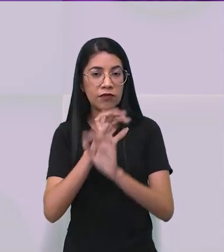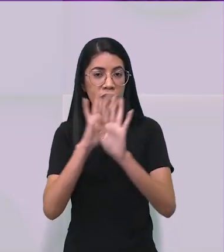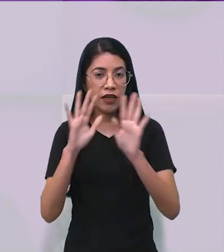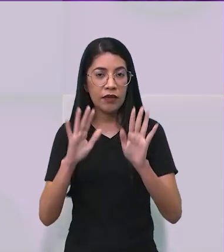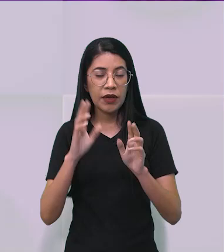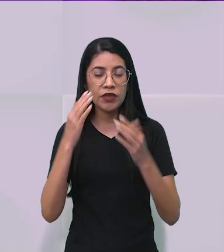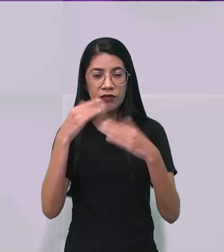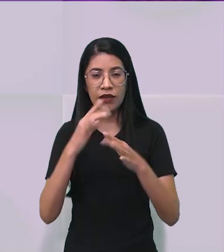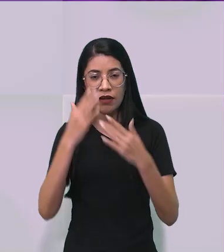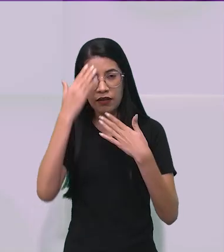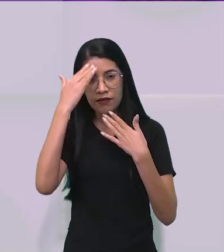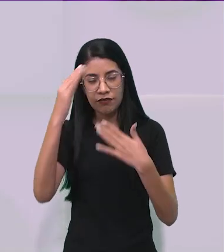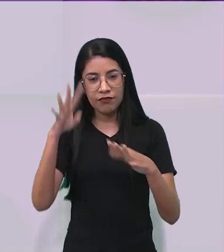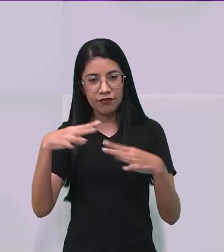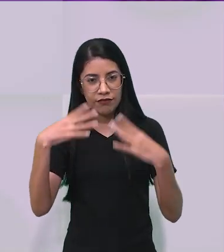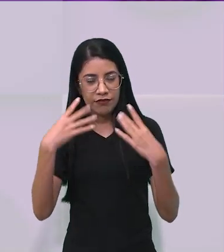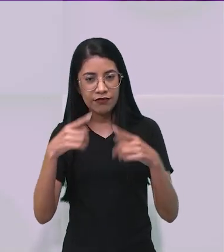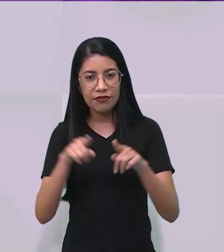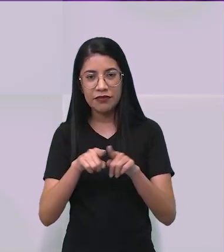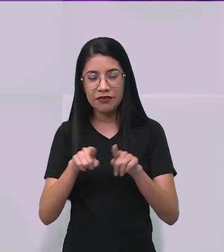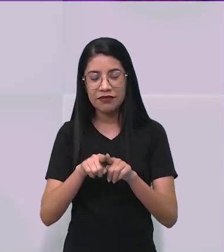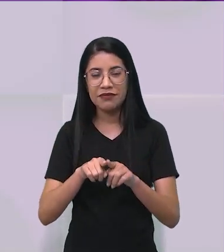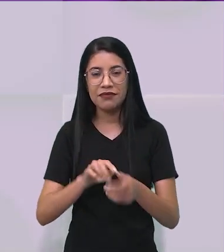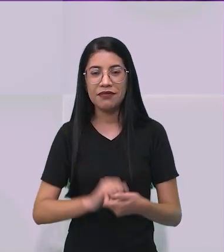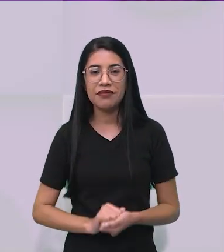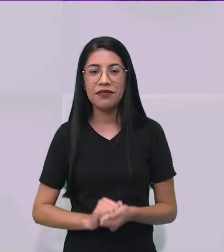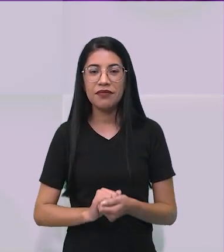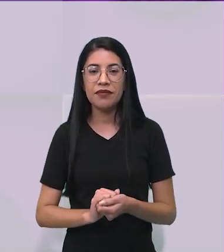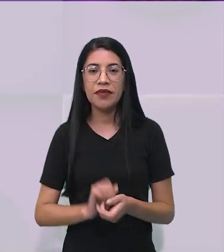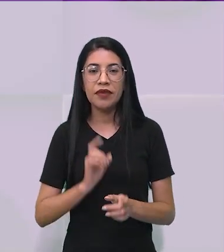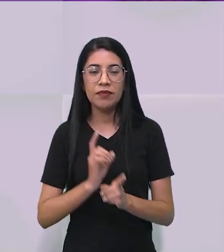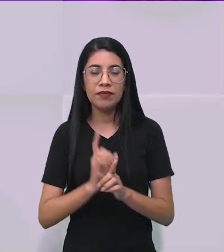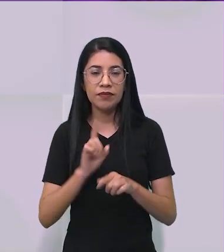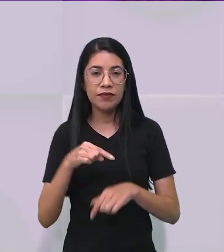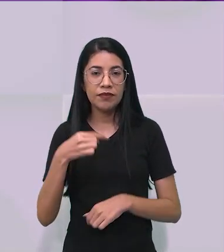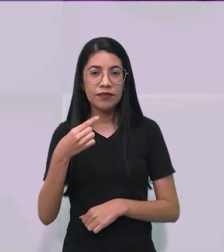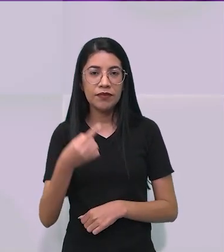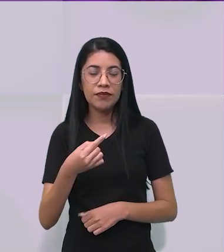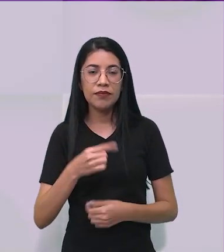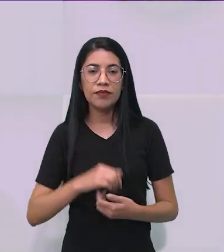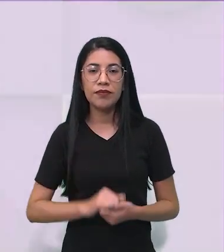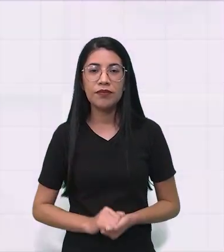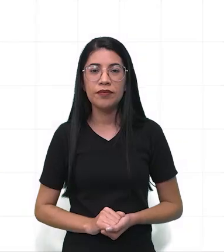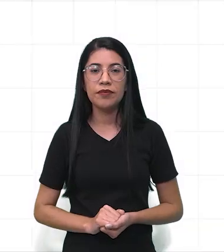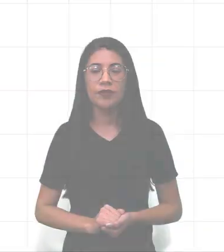a atenção de vocês. E agora nós vamos finalizar a nossa aula. Até a próxima!